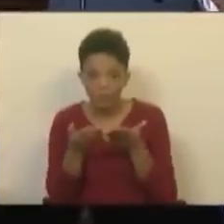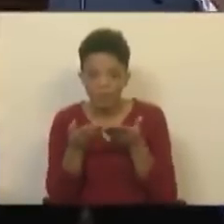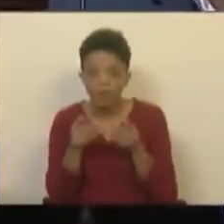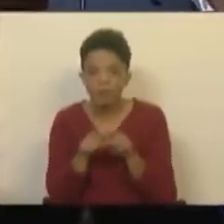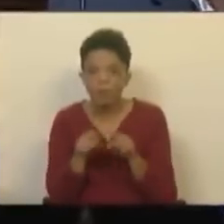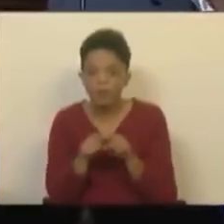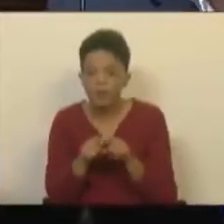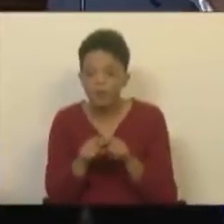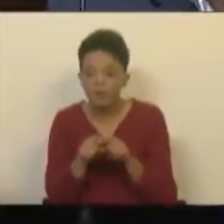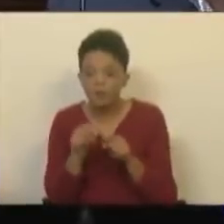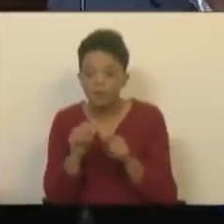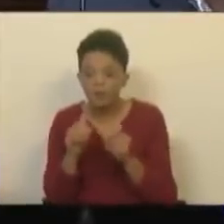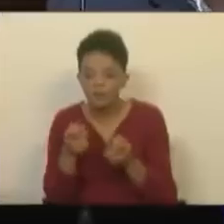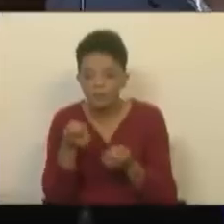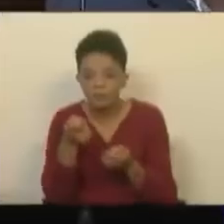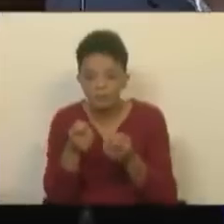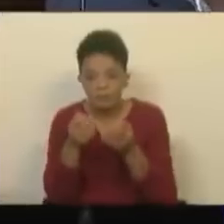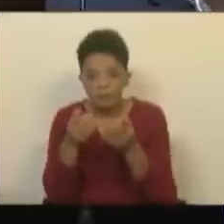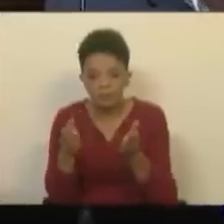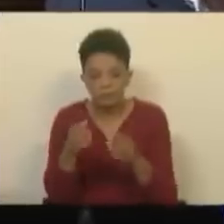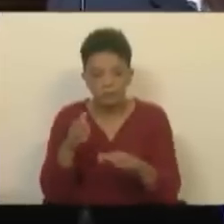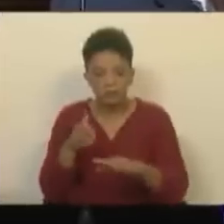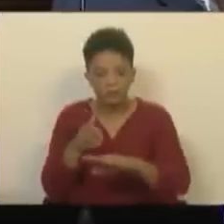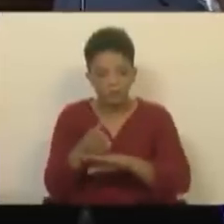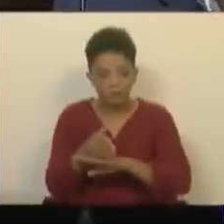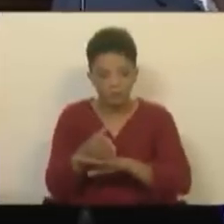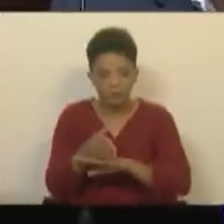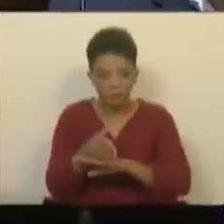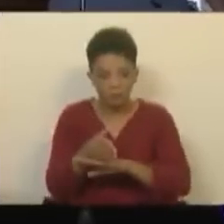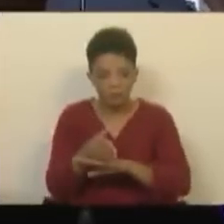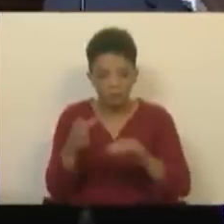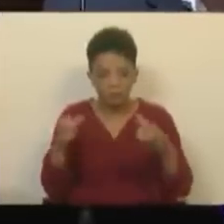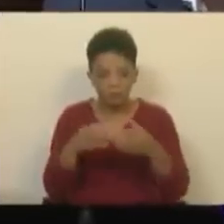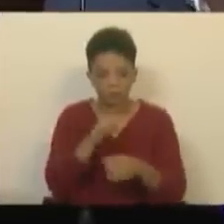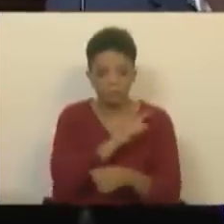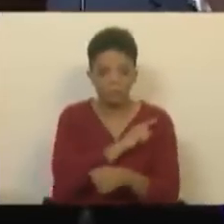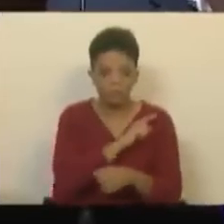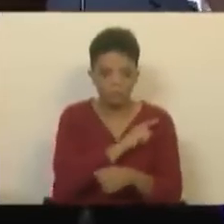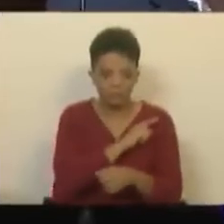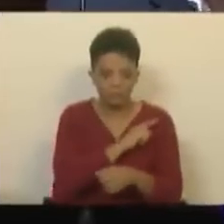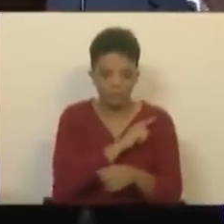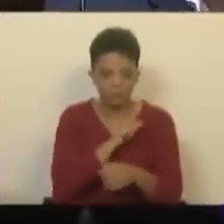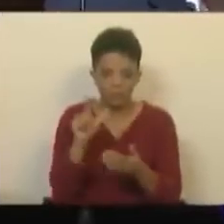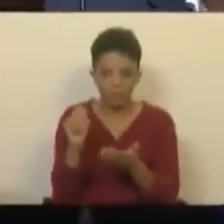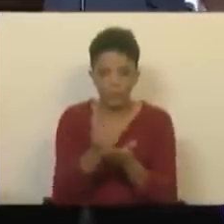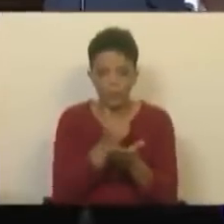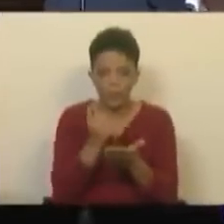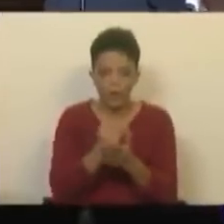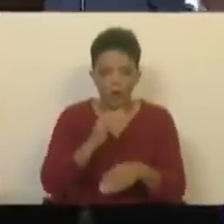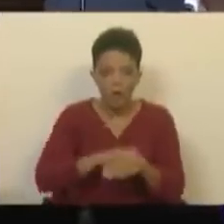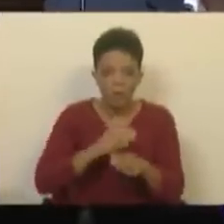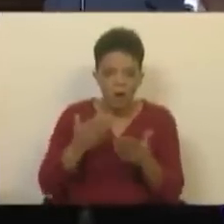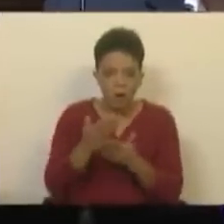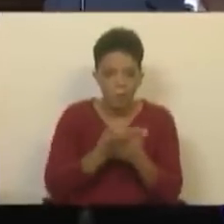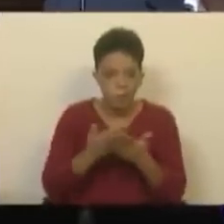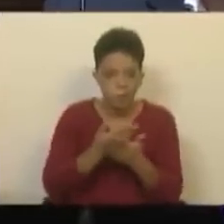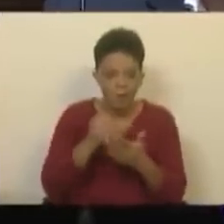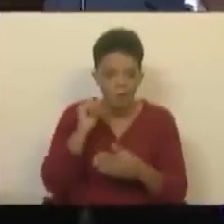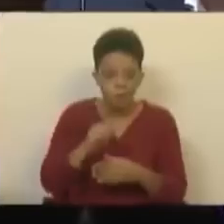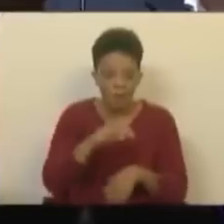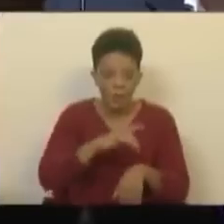a porta para que haja uma maior intervenção Por parte dos grupos privados que lucram à custa do negócio da doença